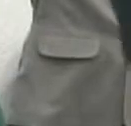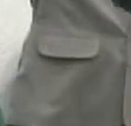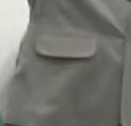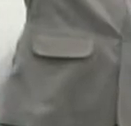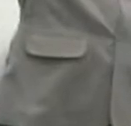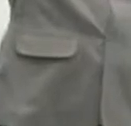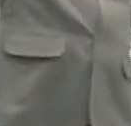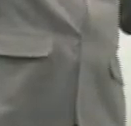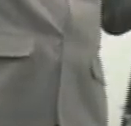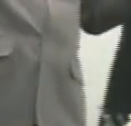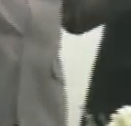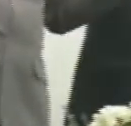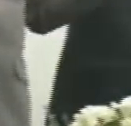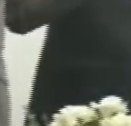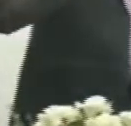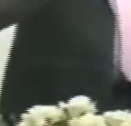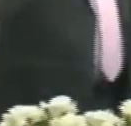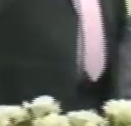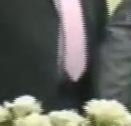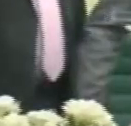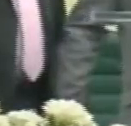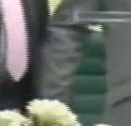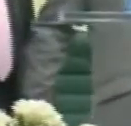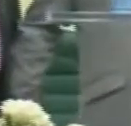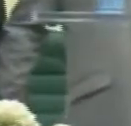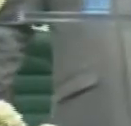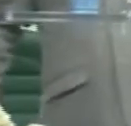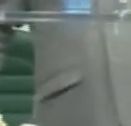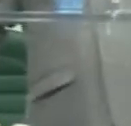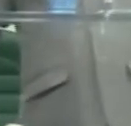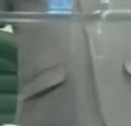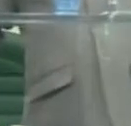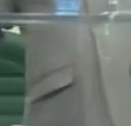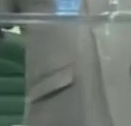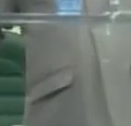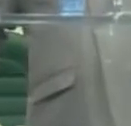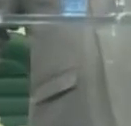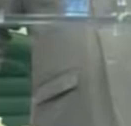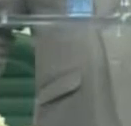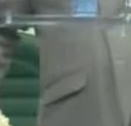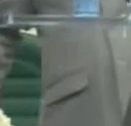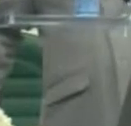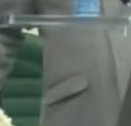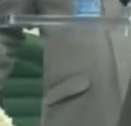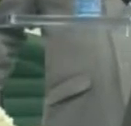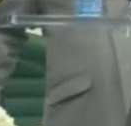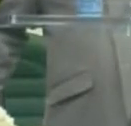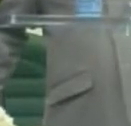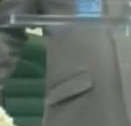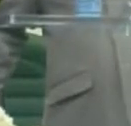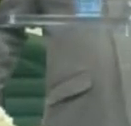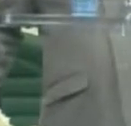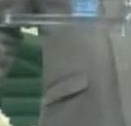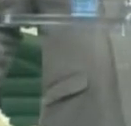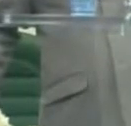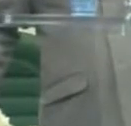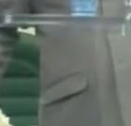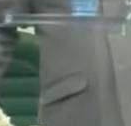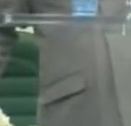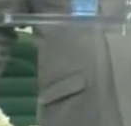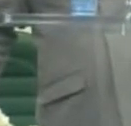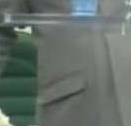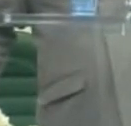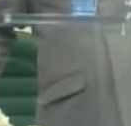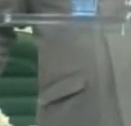Jesus pai nós declaramos a vitória em nome de Jesus pai nós pedimos também para